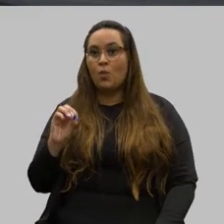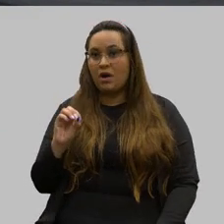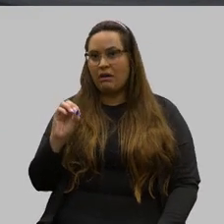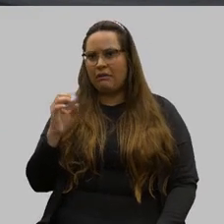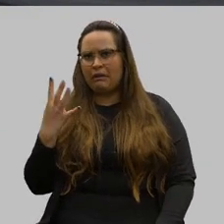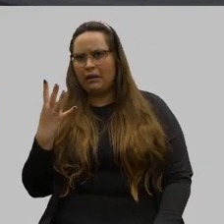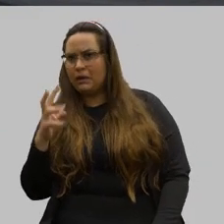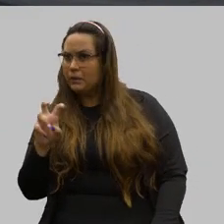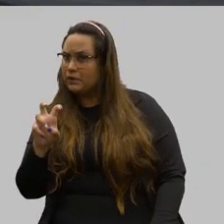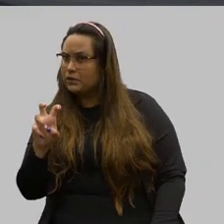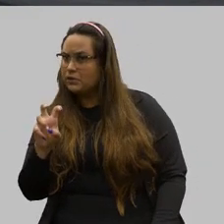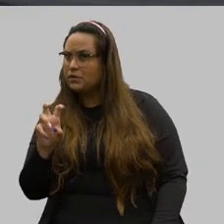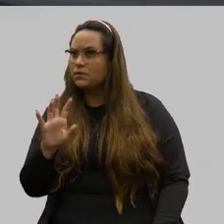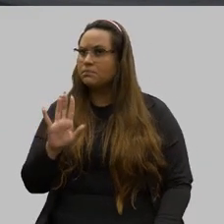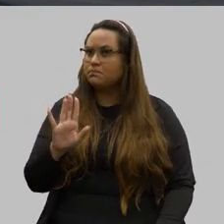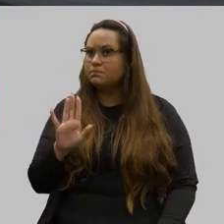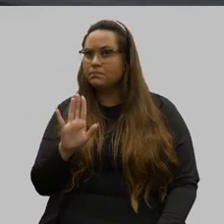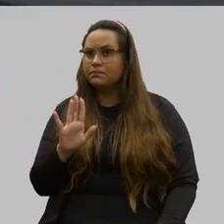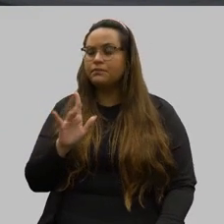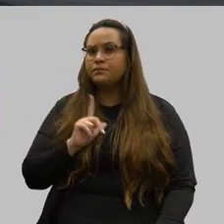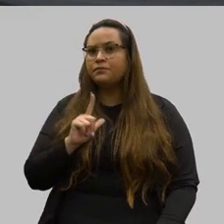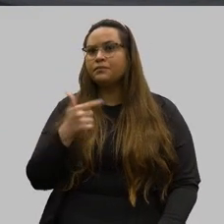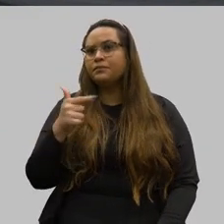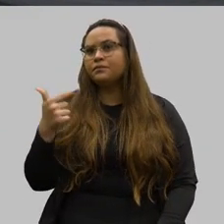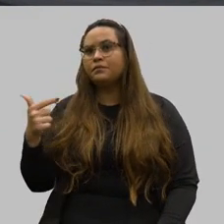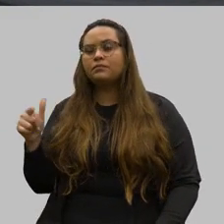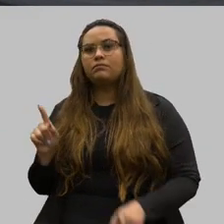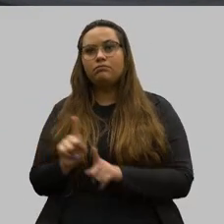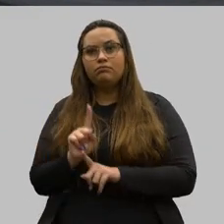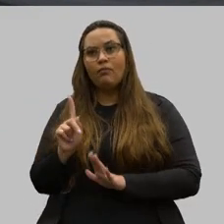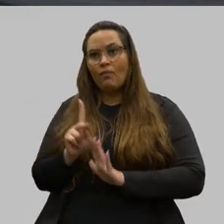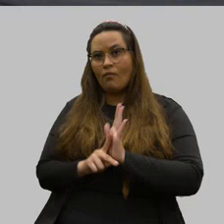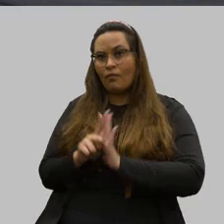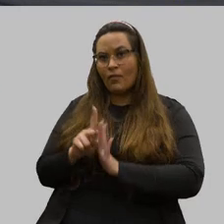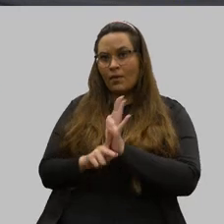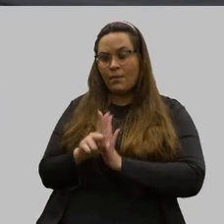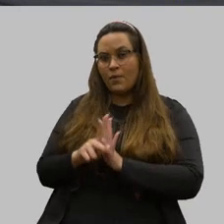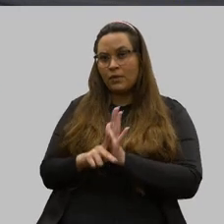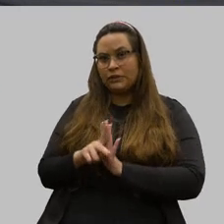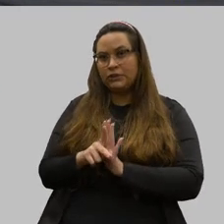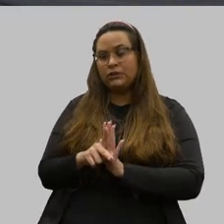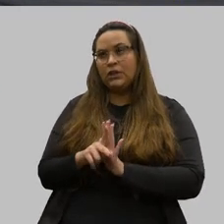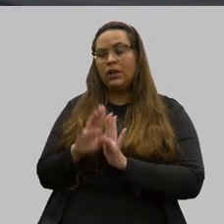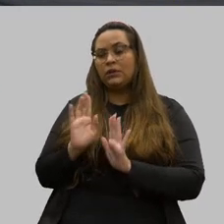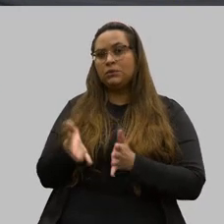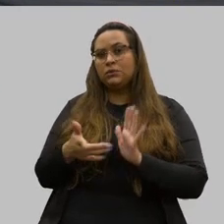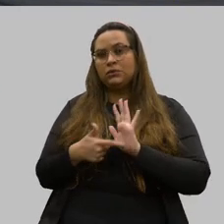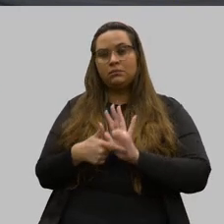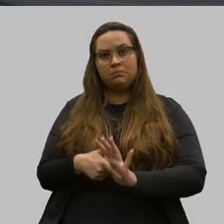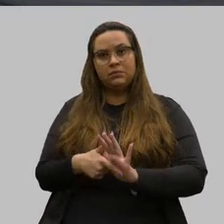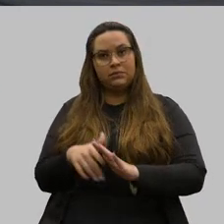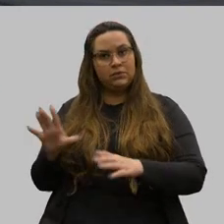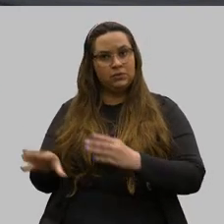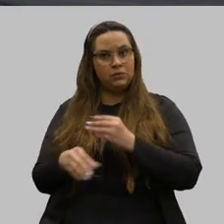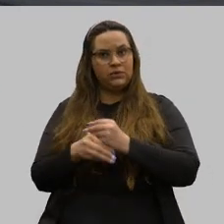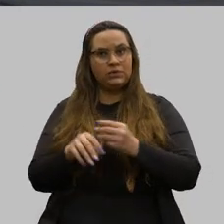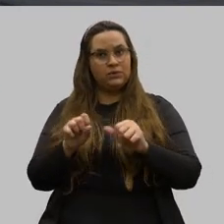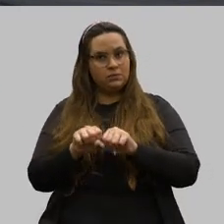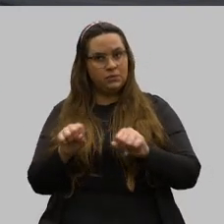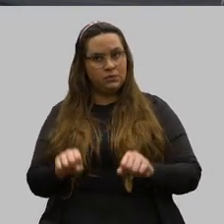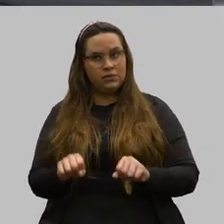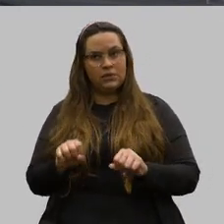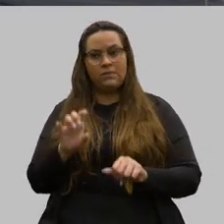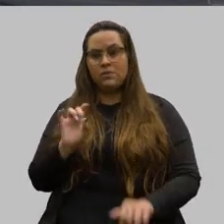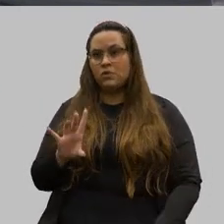45 E essas outras cujo projeto já está em andamento ou inserido no sistema apenas sete hoje